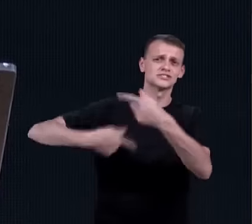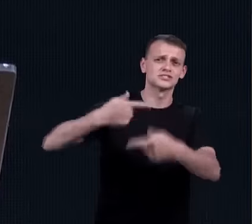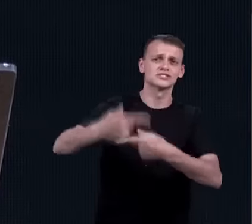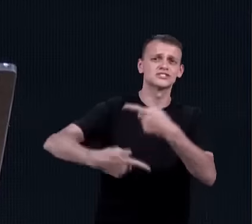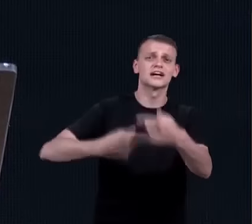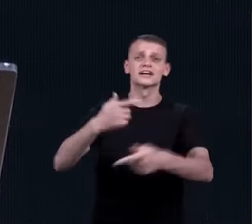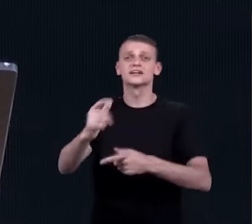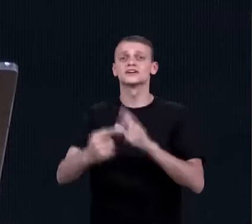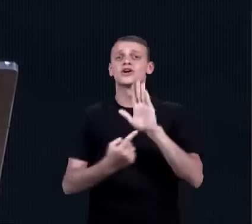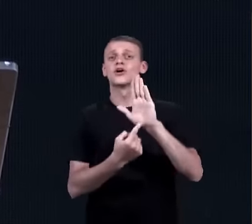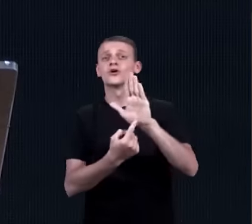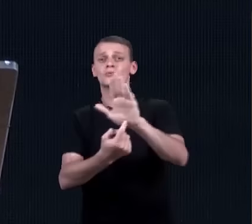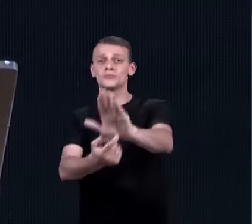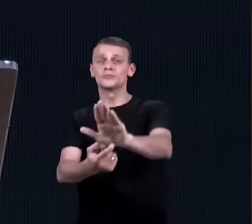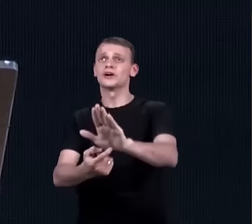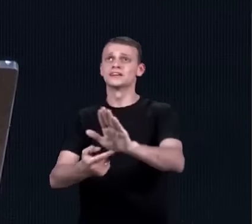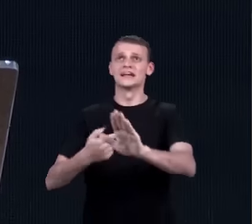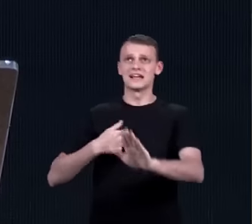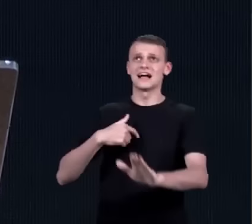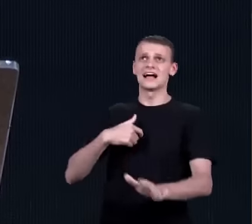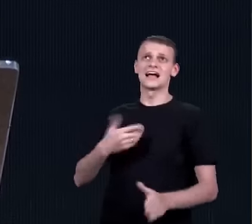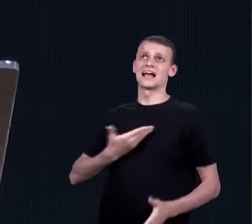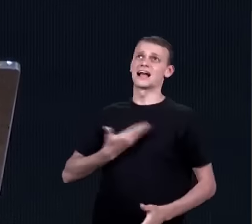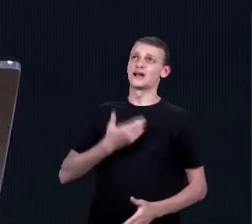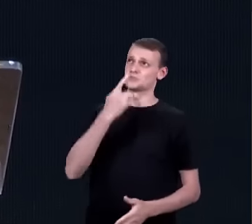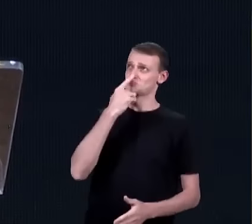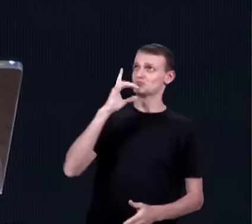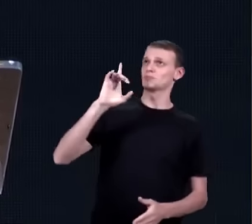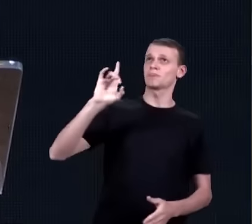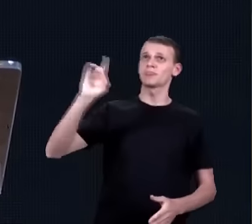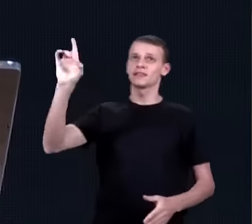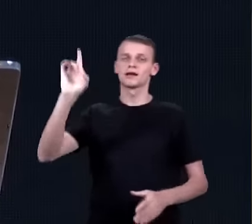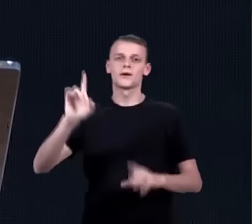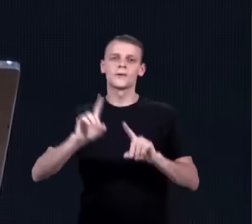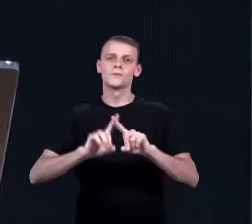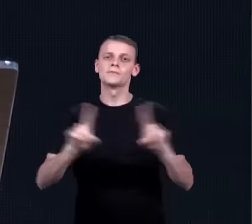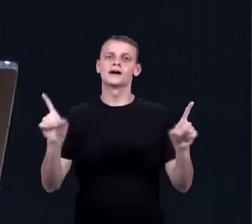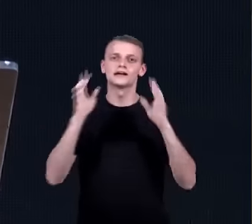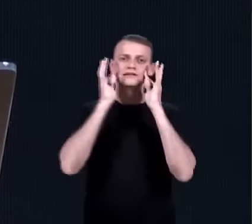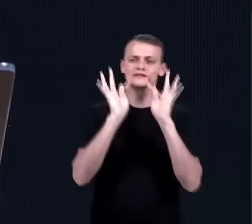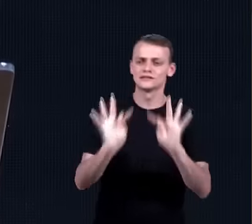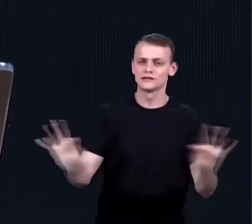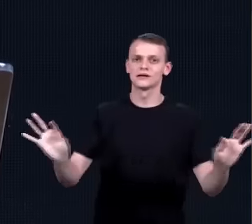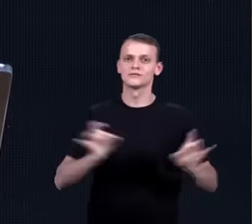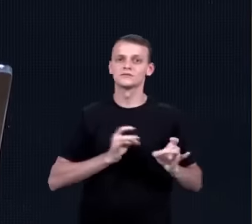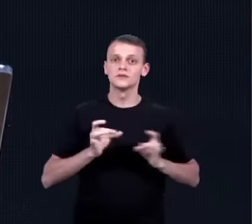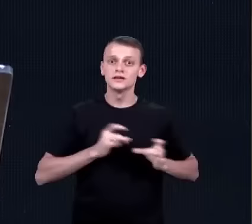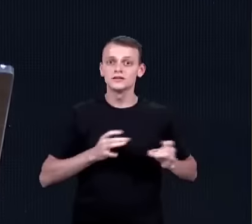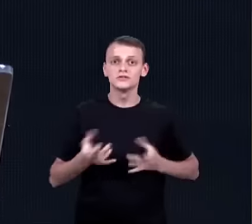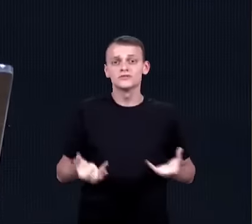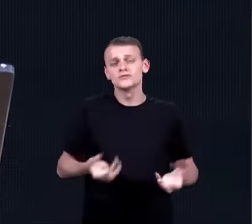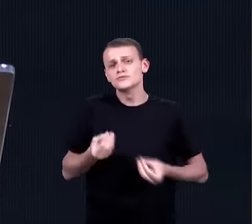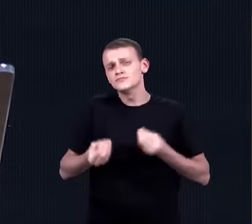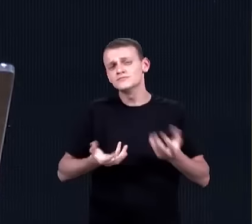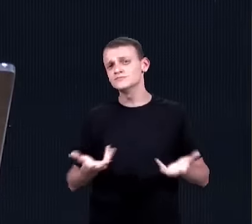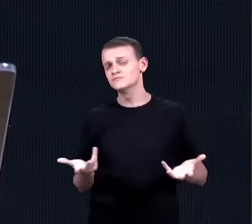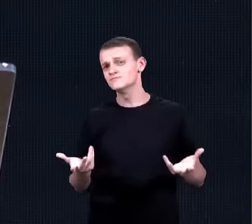se dizem representar a Deus, dando um terrível mau testemunho de medo hoje.